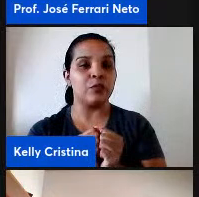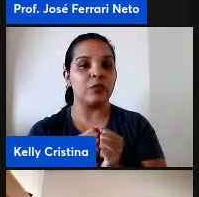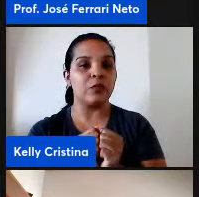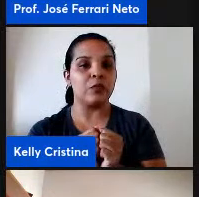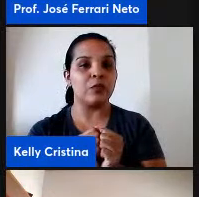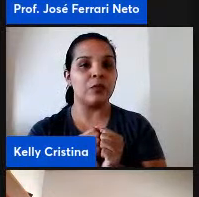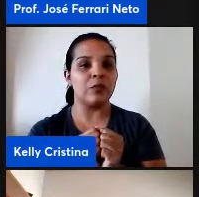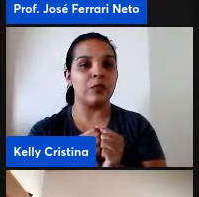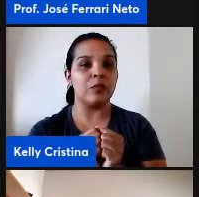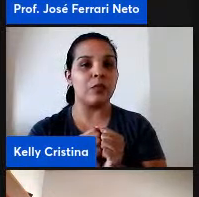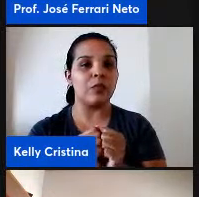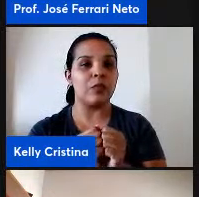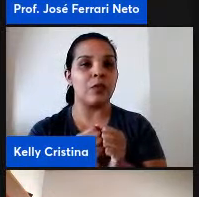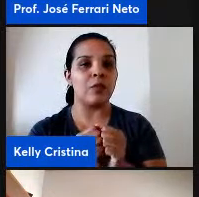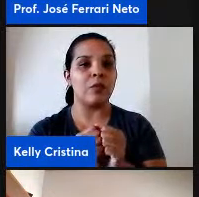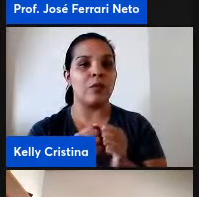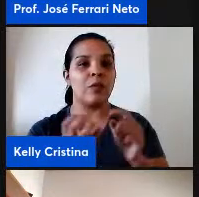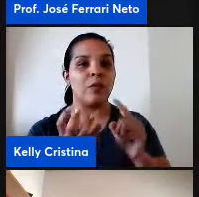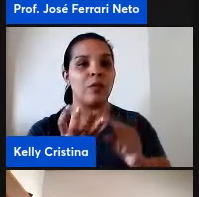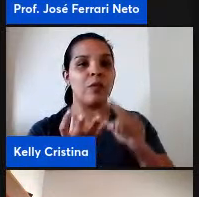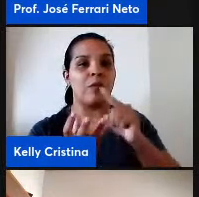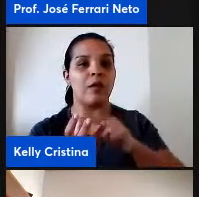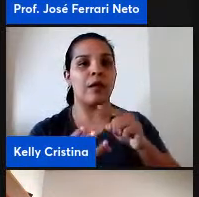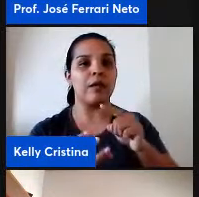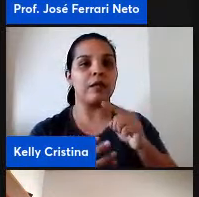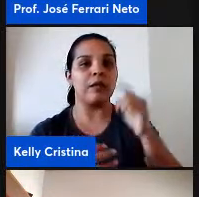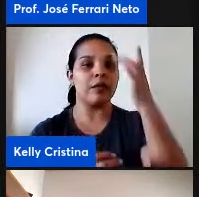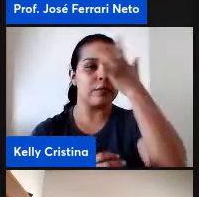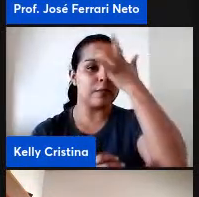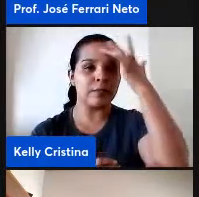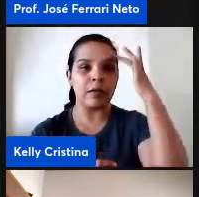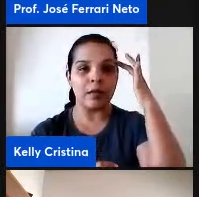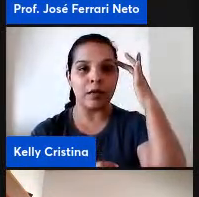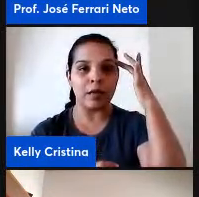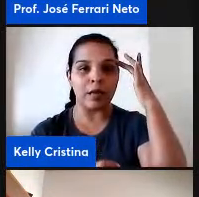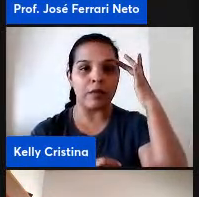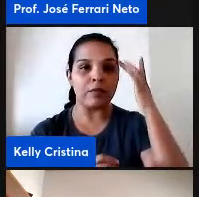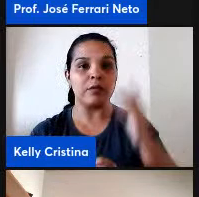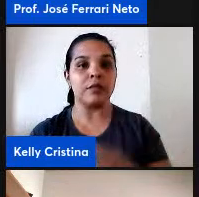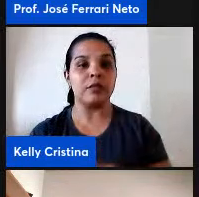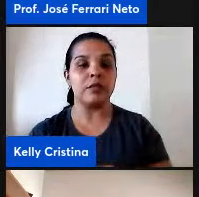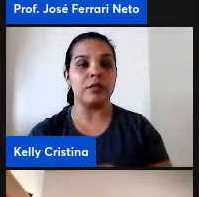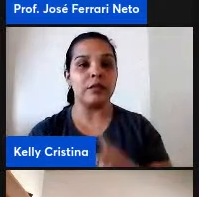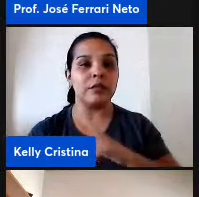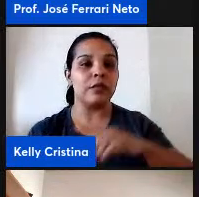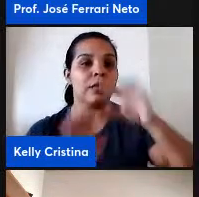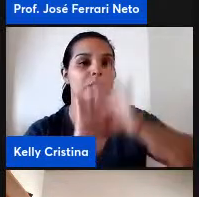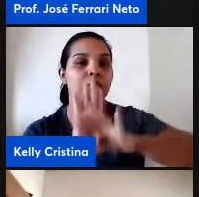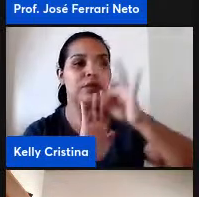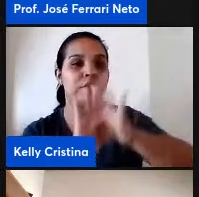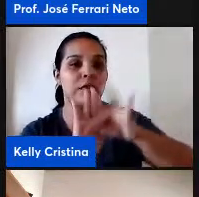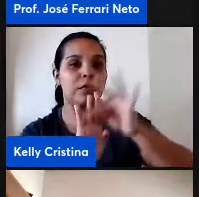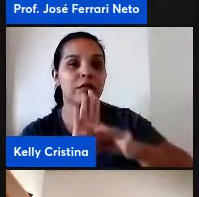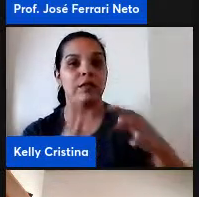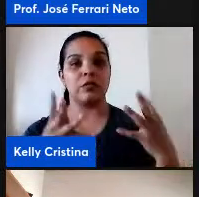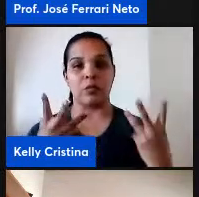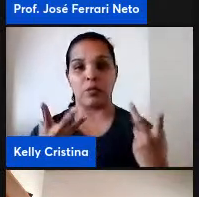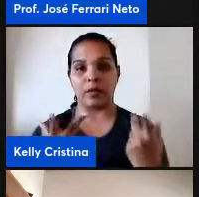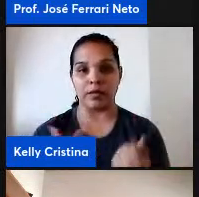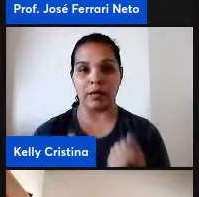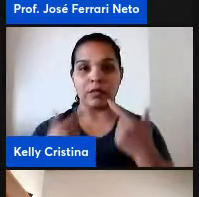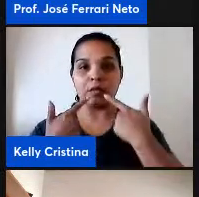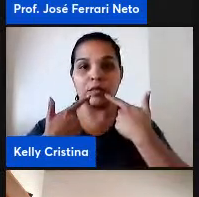escrevem como se lê. Tais palavras são advindas de ótimos textos em termos de qualidade linguística